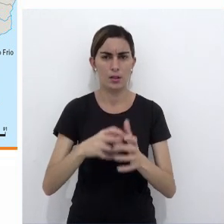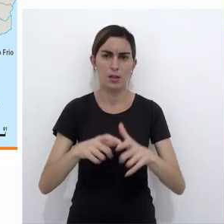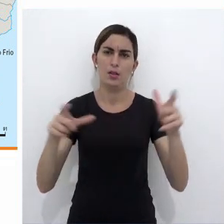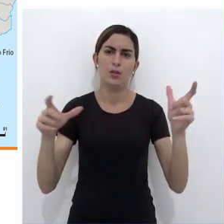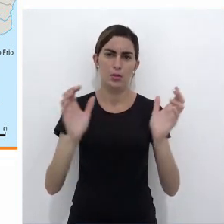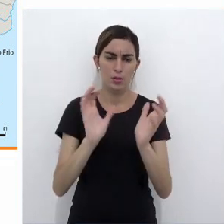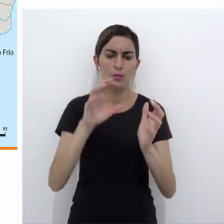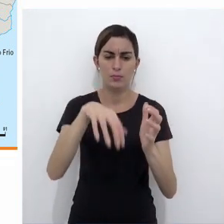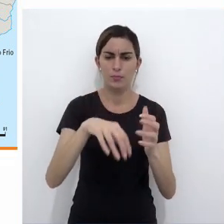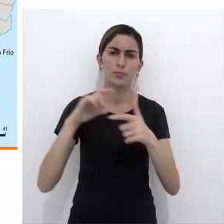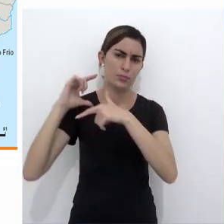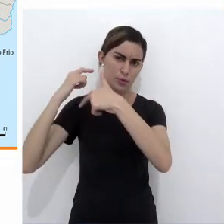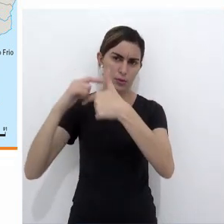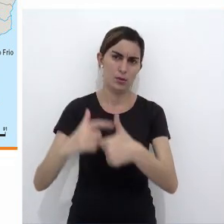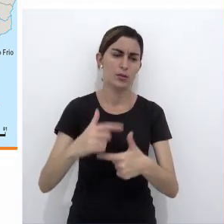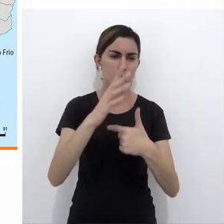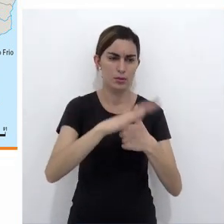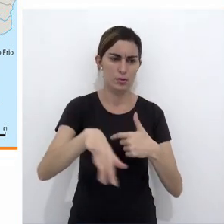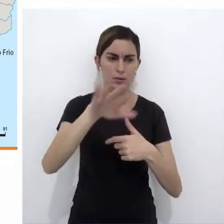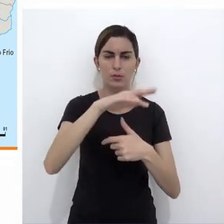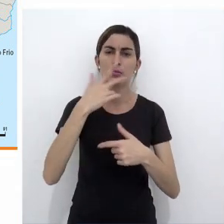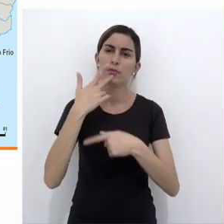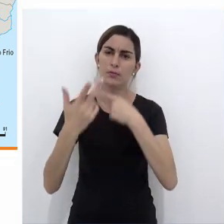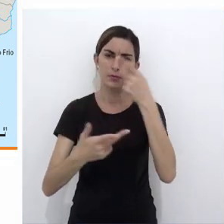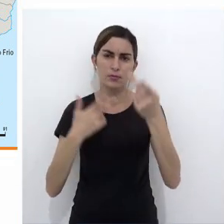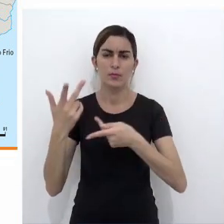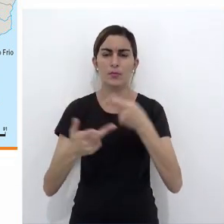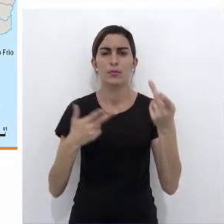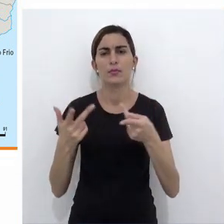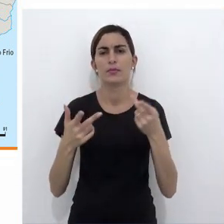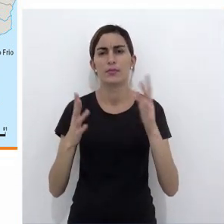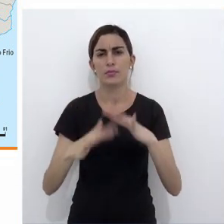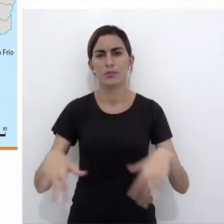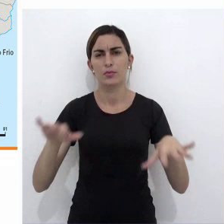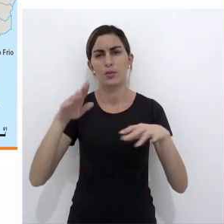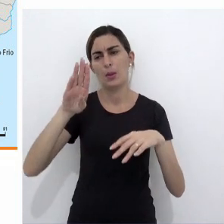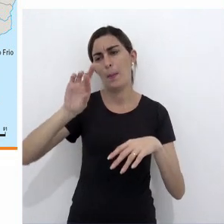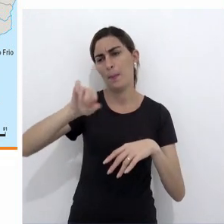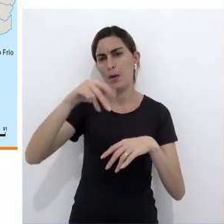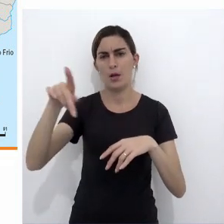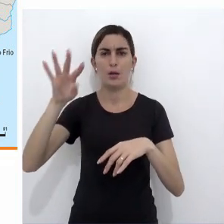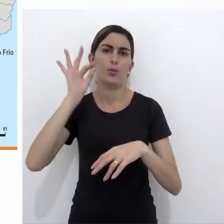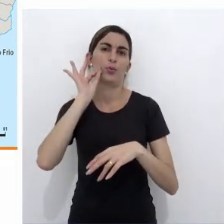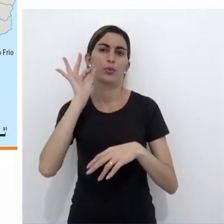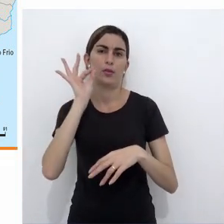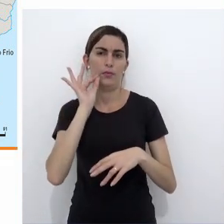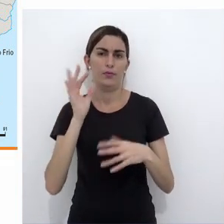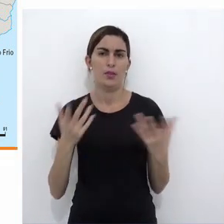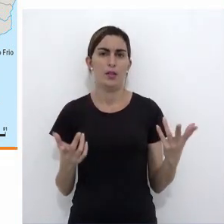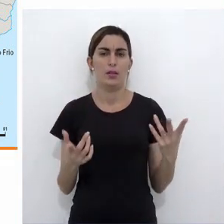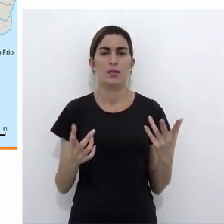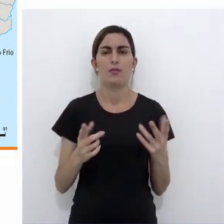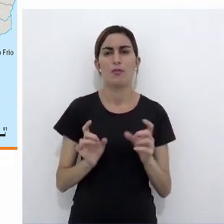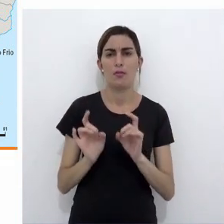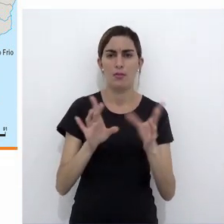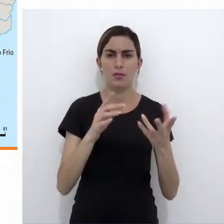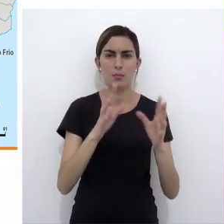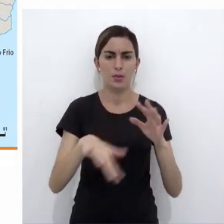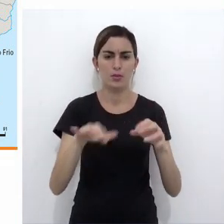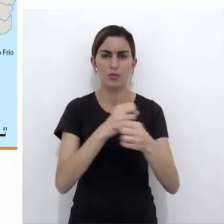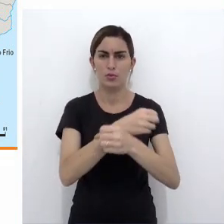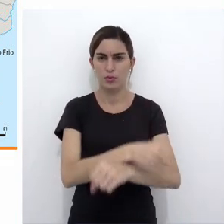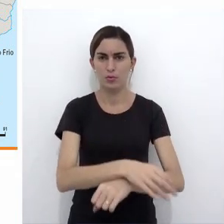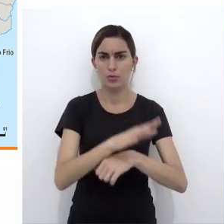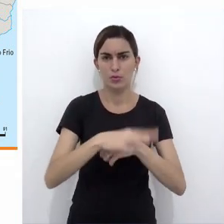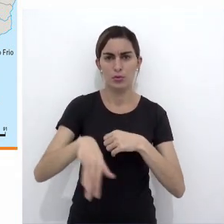bem tradicional, socialmente falando, né? No segundo reinado, que era os barões de café, com uma mentalidade bem escravocrata,